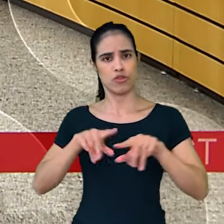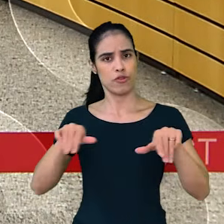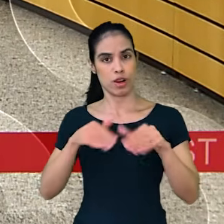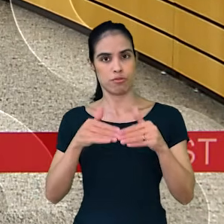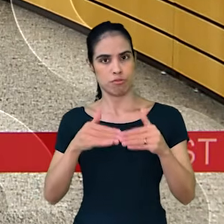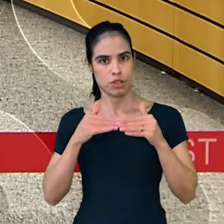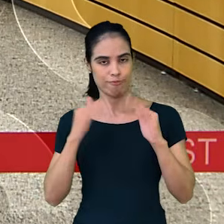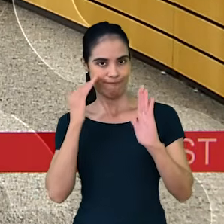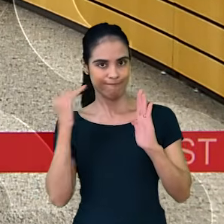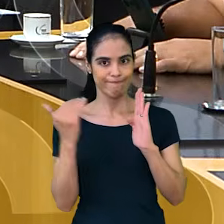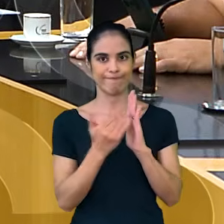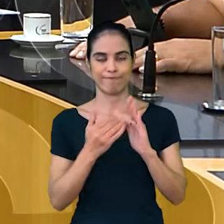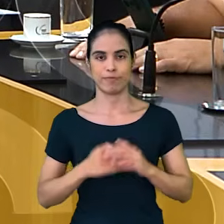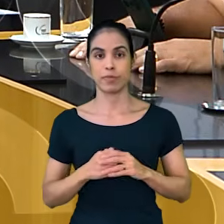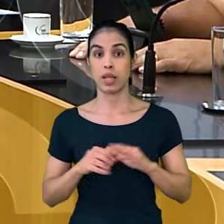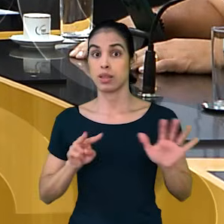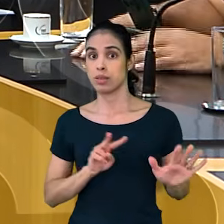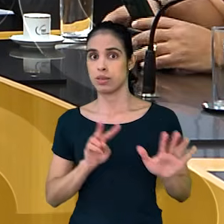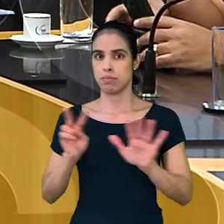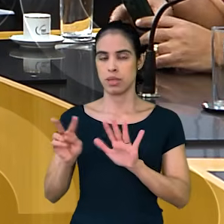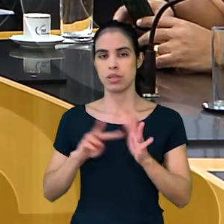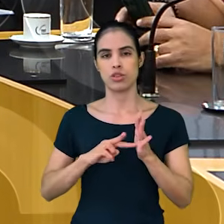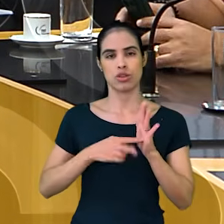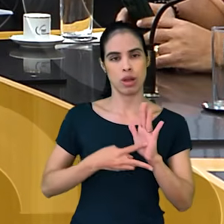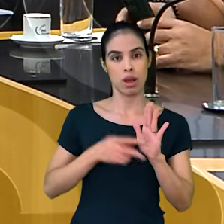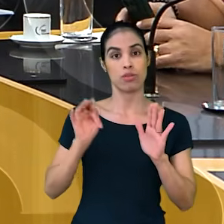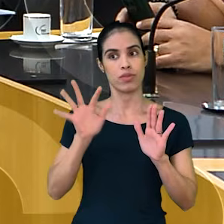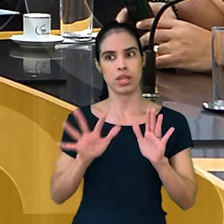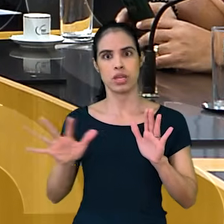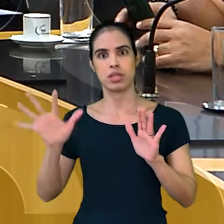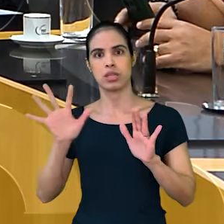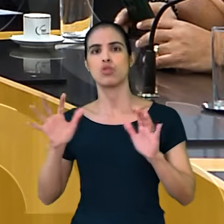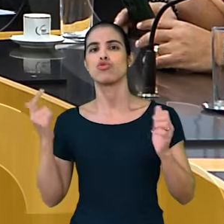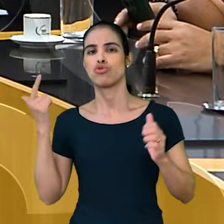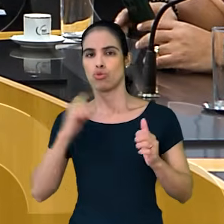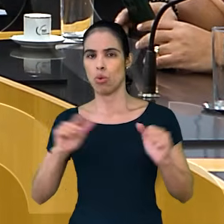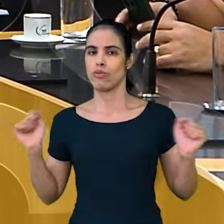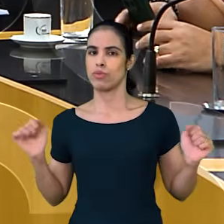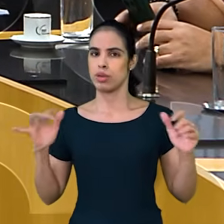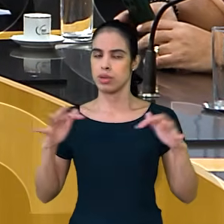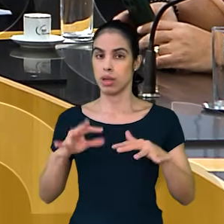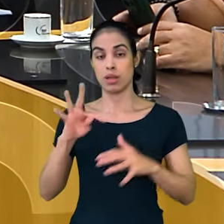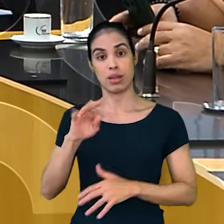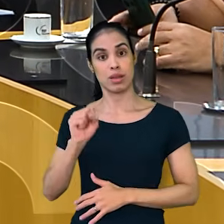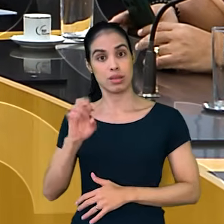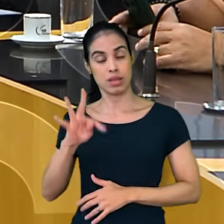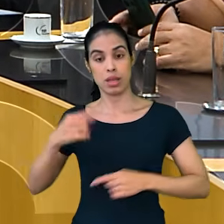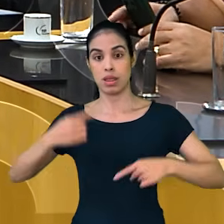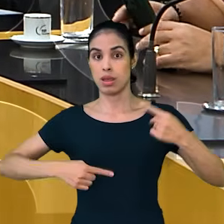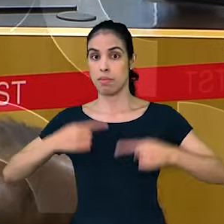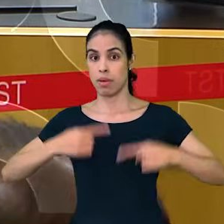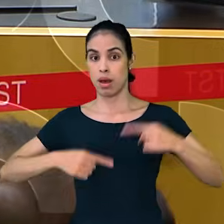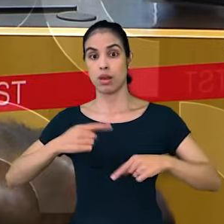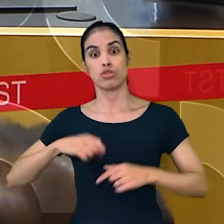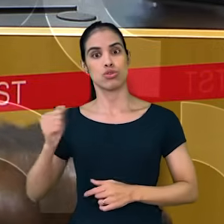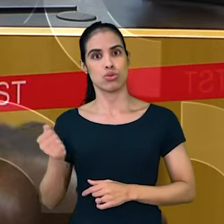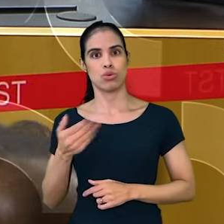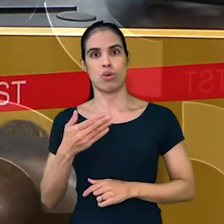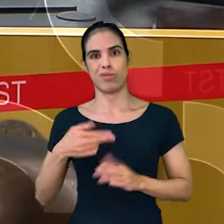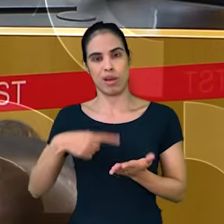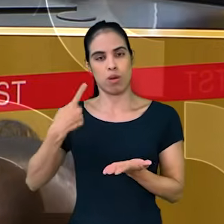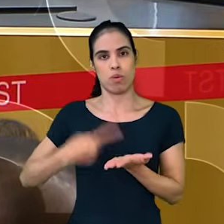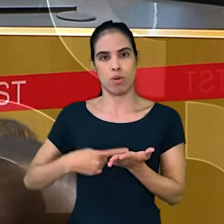entre outras reivindicações. Ao longo da semana, sindicato e federação vão se reunir novamente no TST para debater